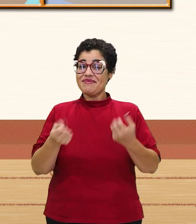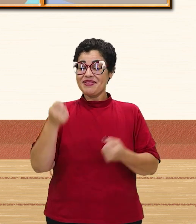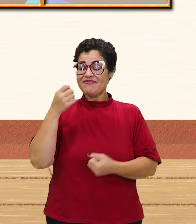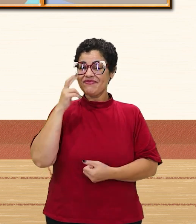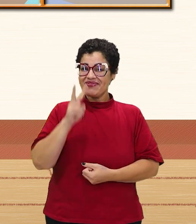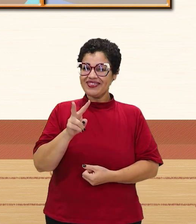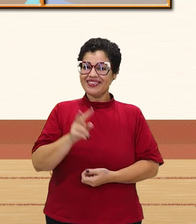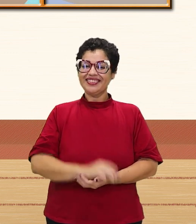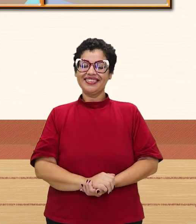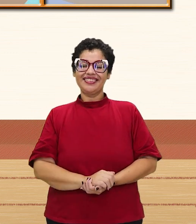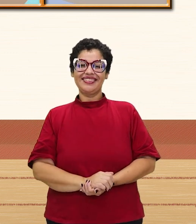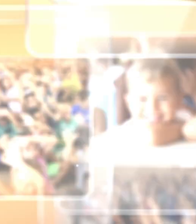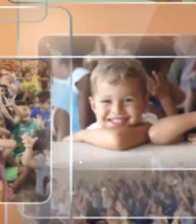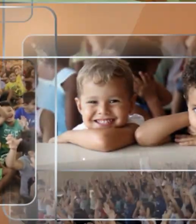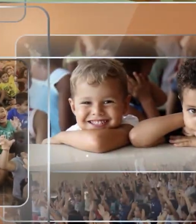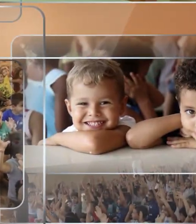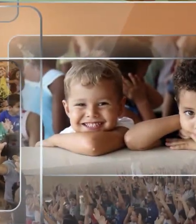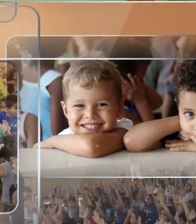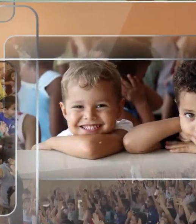Vamos nos inspirar?